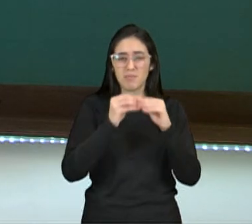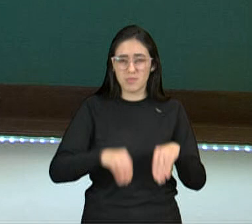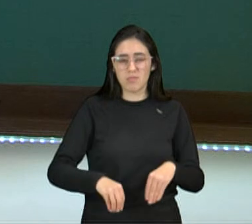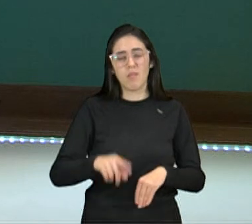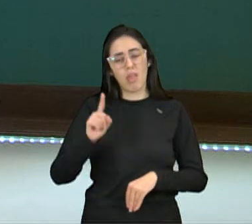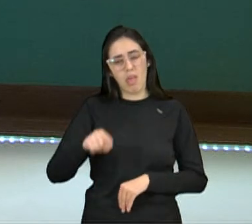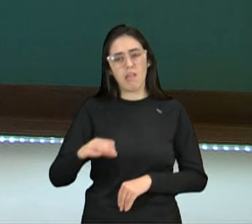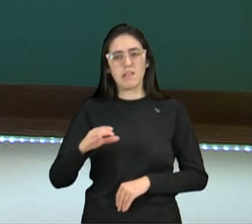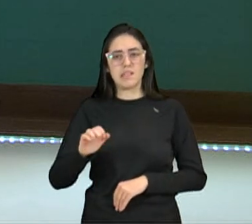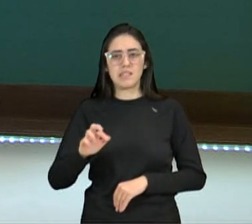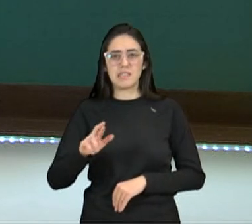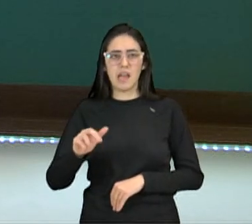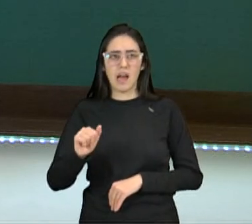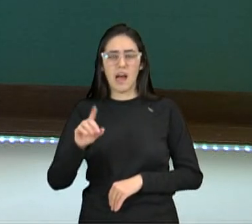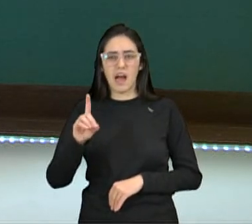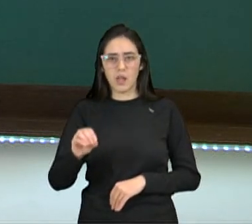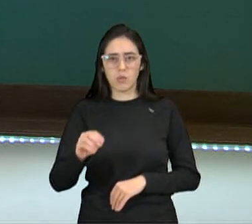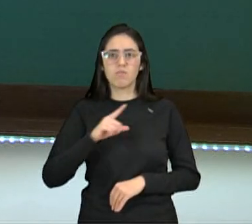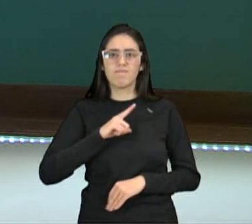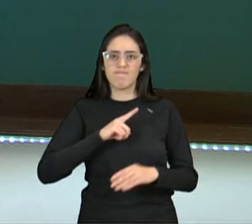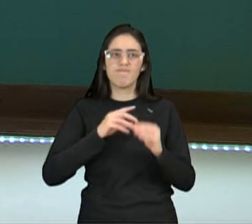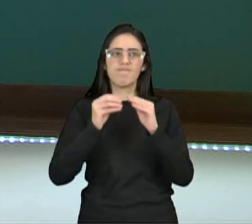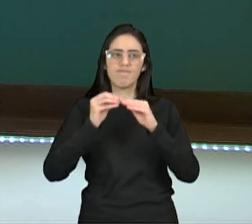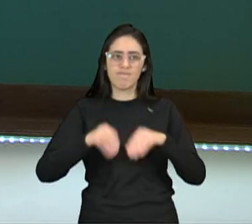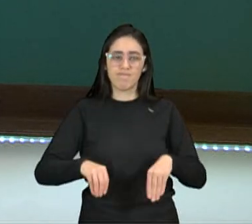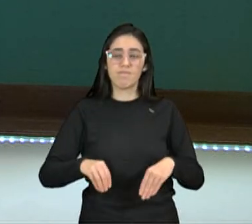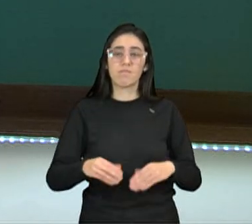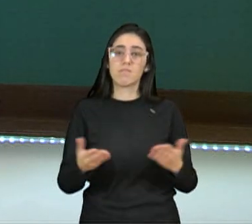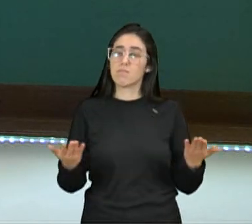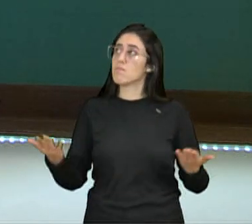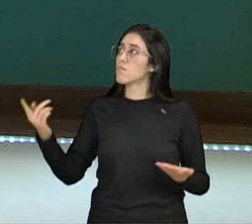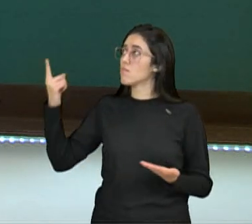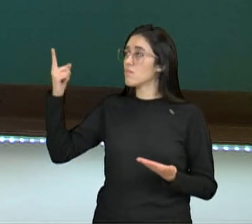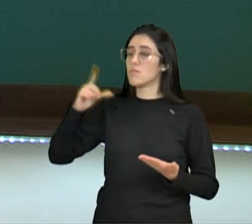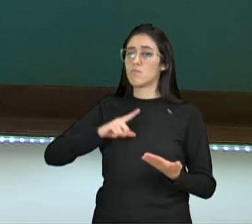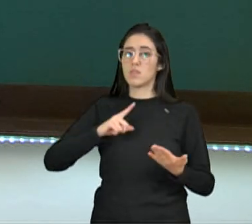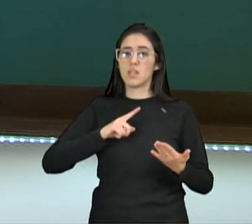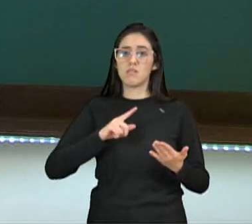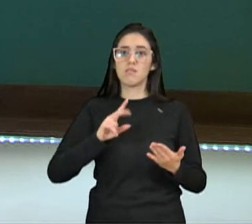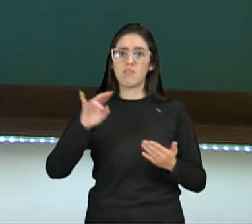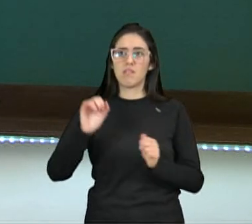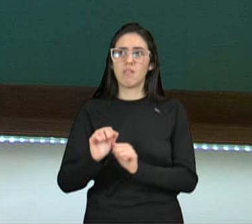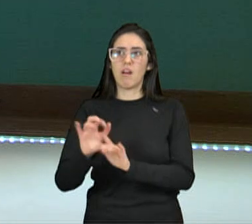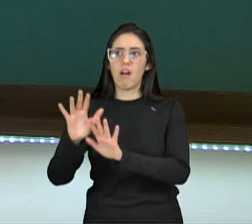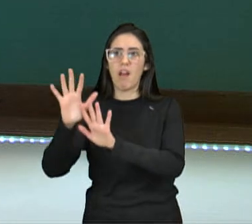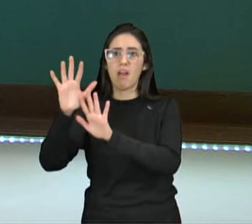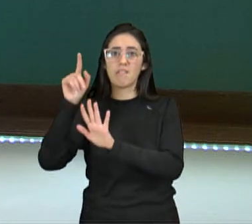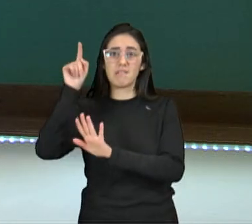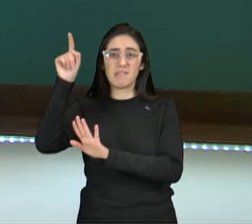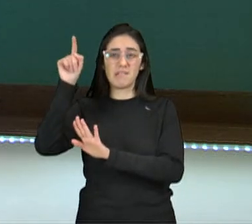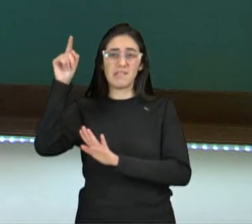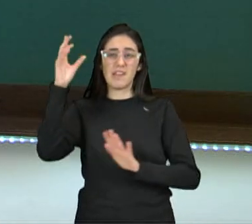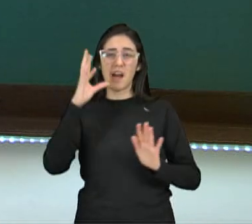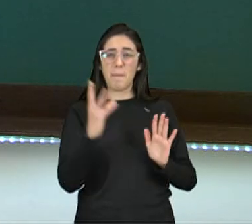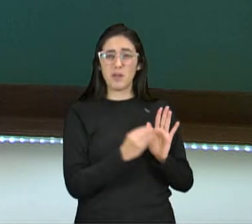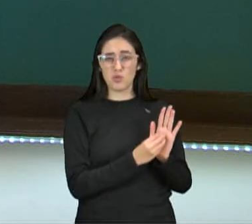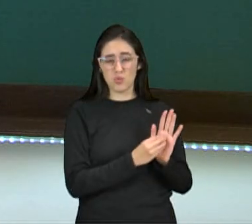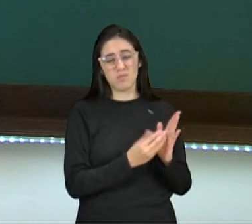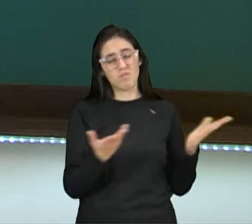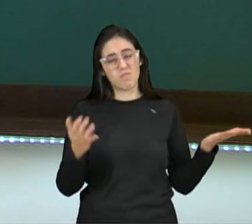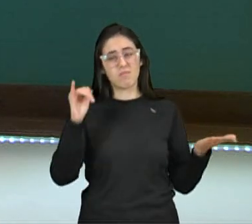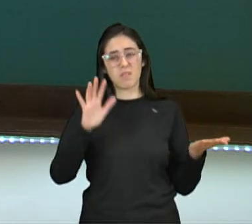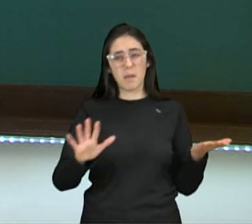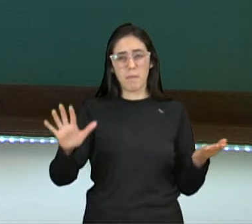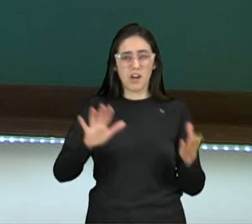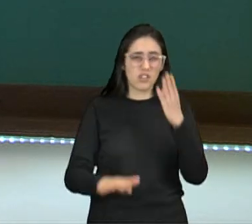foi o Cerrado, e hoje a realidade é de um avanço em direção à floresta amazônica, e aí nós temos uma